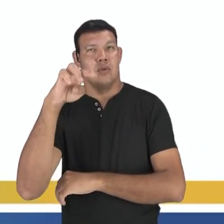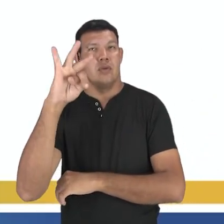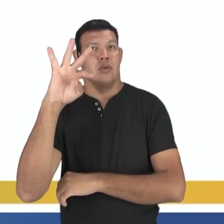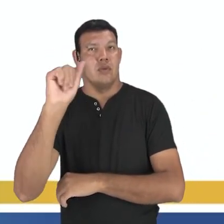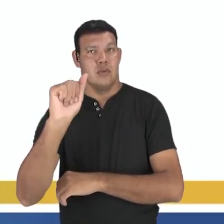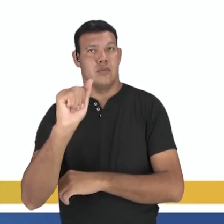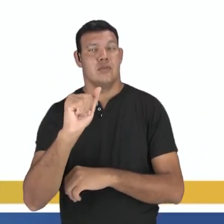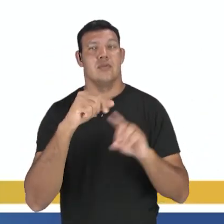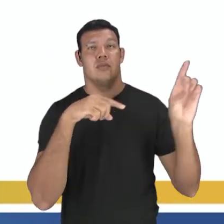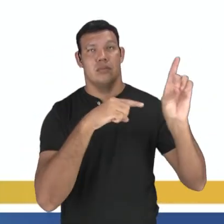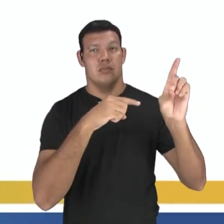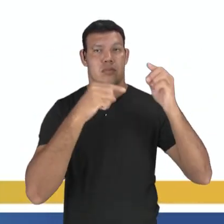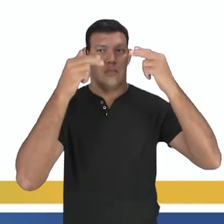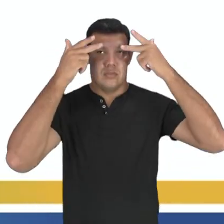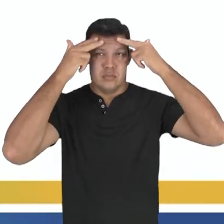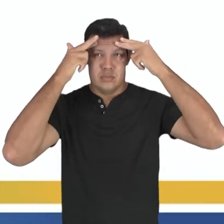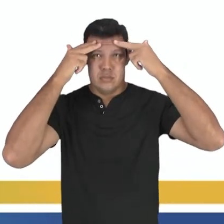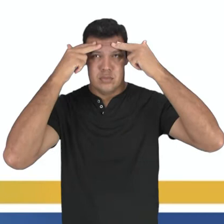classificações?